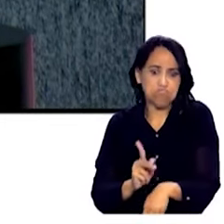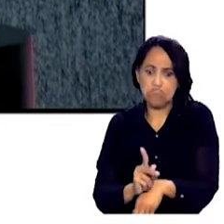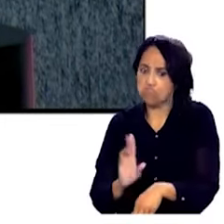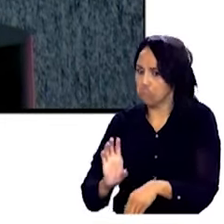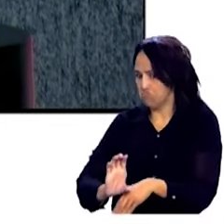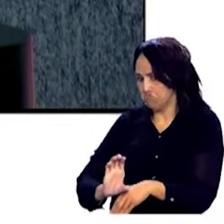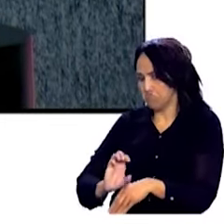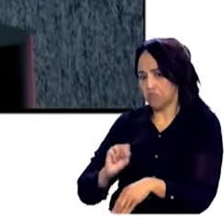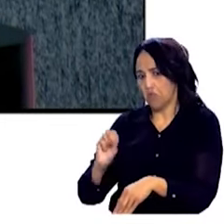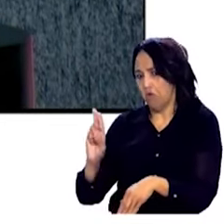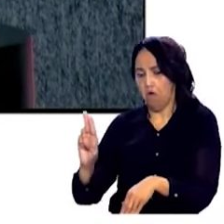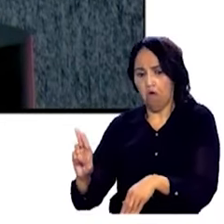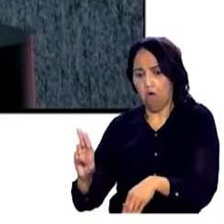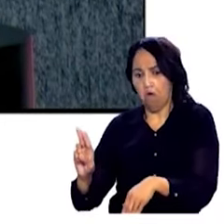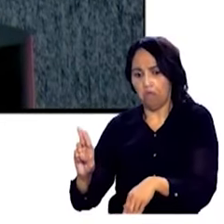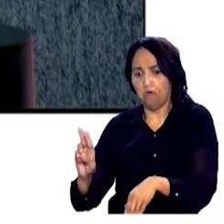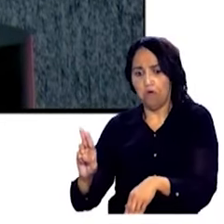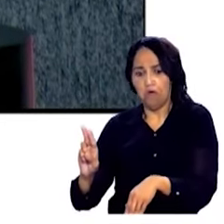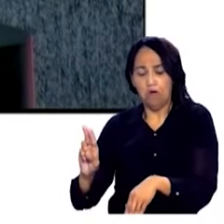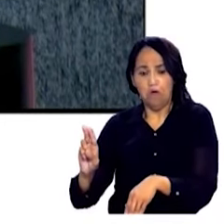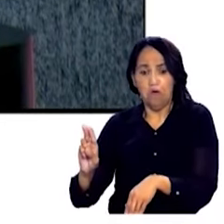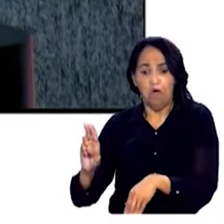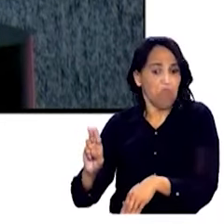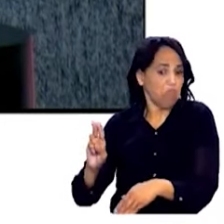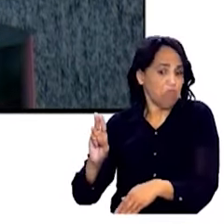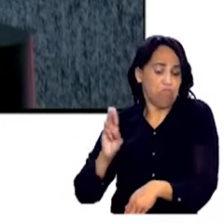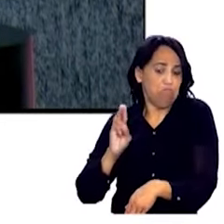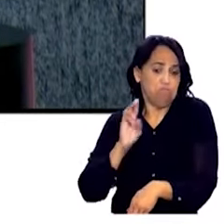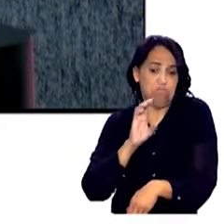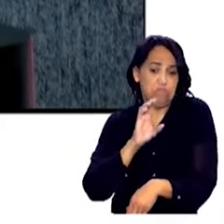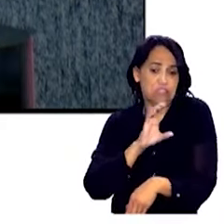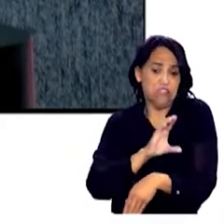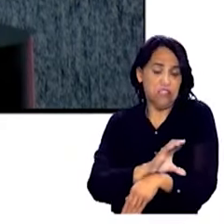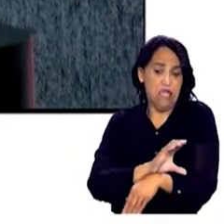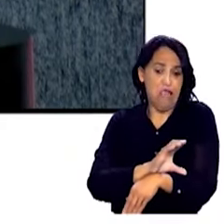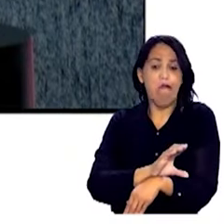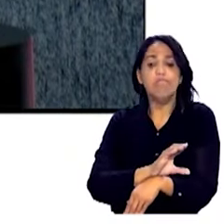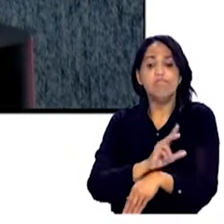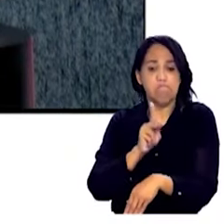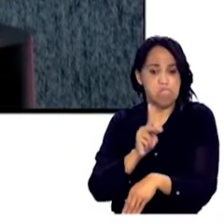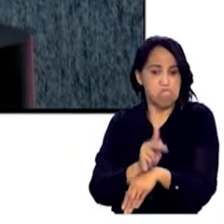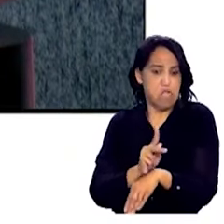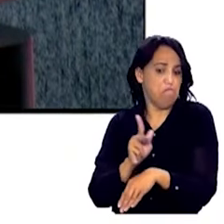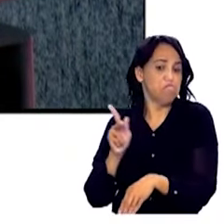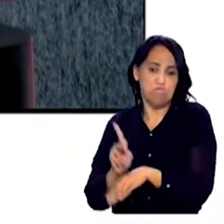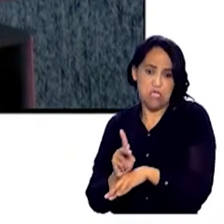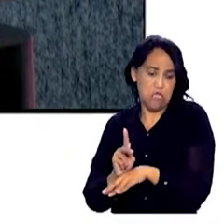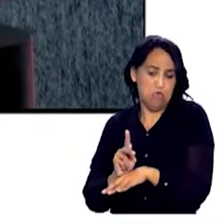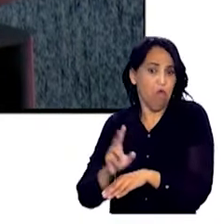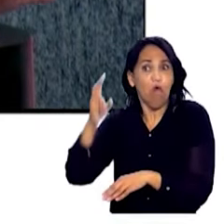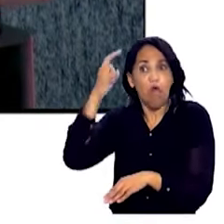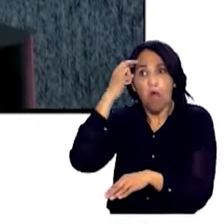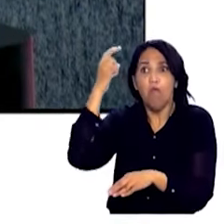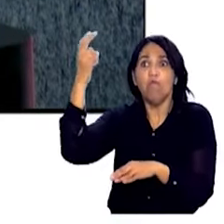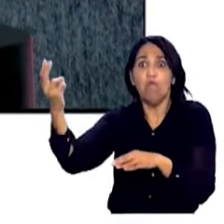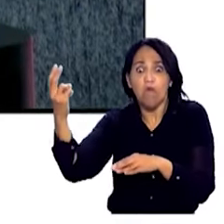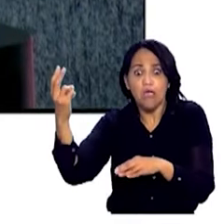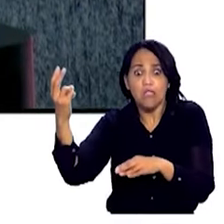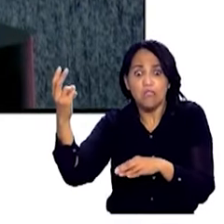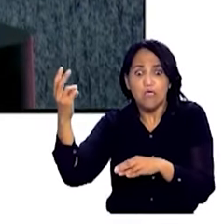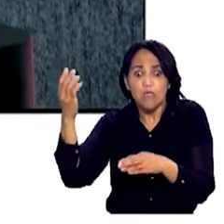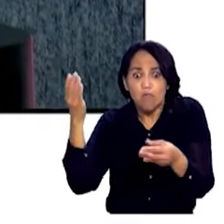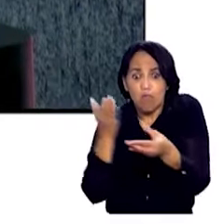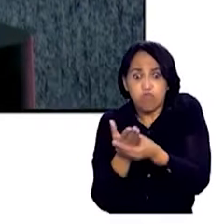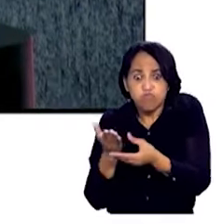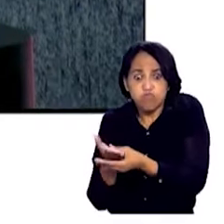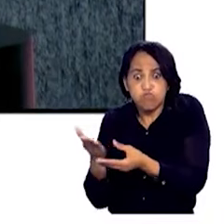processo civil comparado em que o tema fundamental é eu preciso comparar culturas processuais e como é